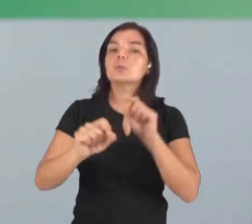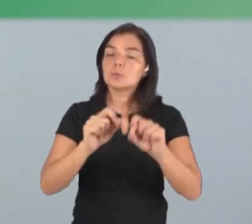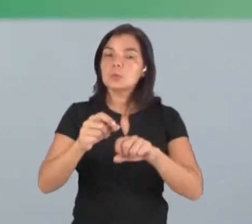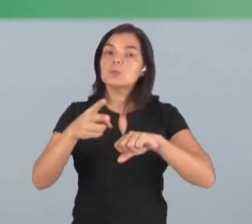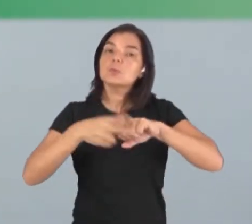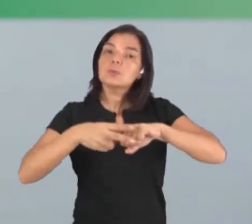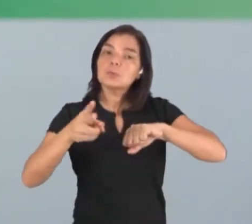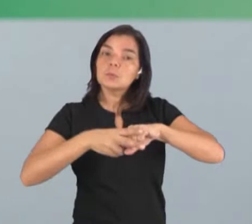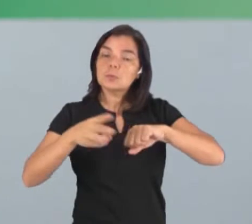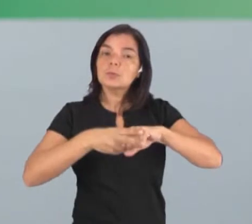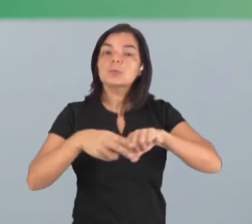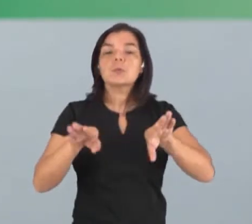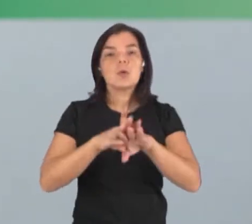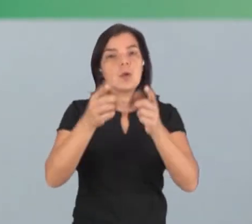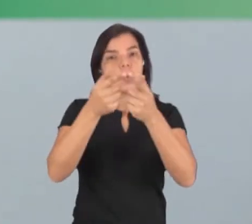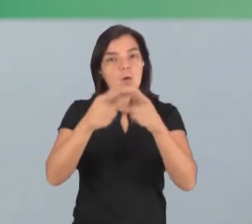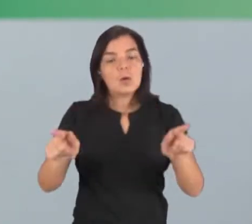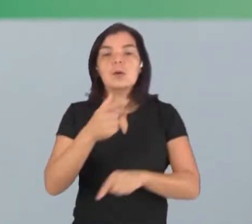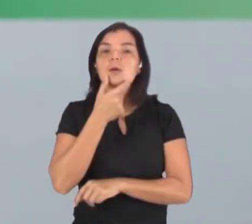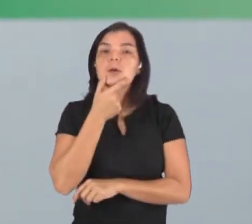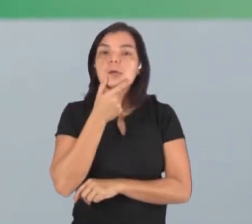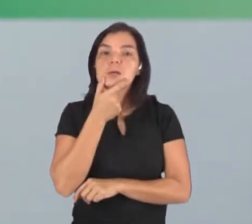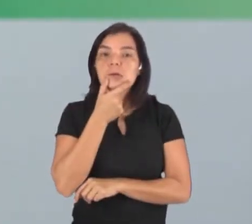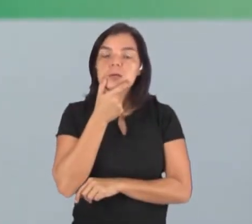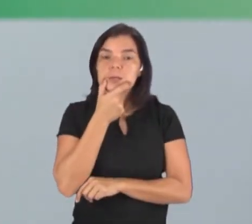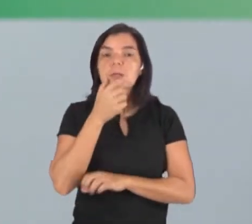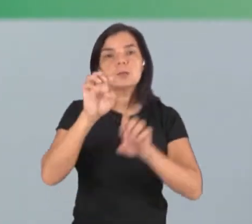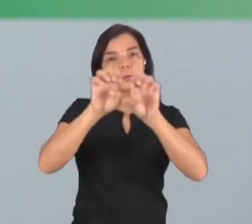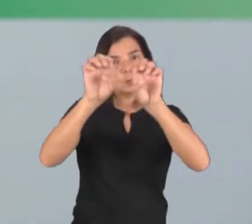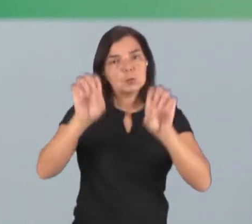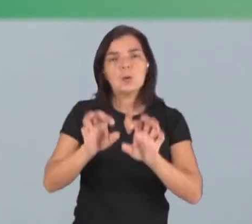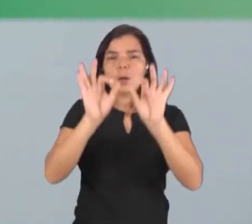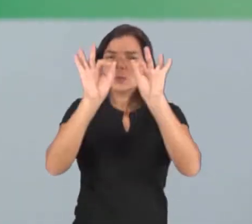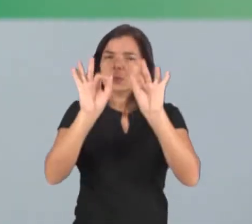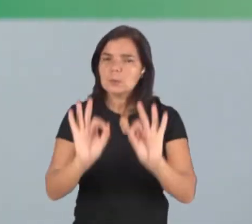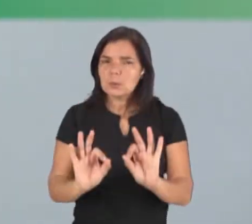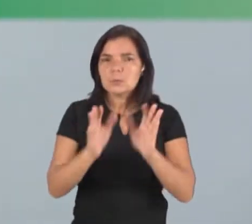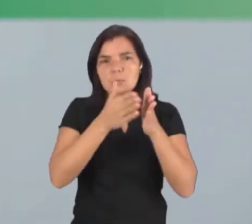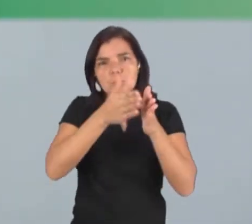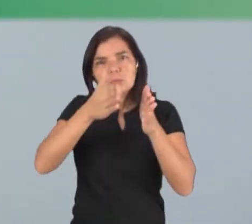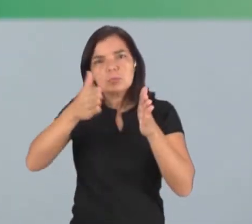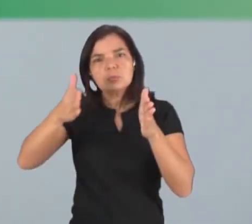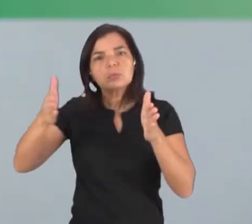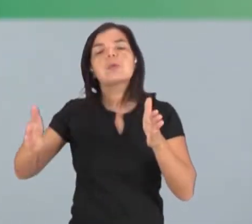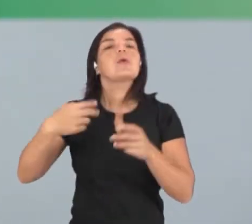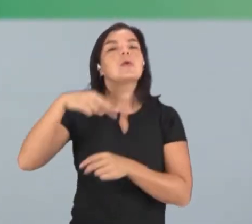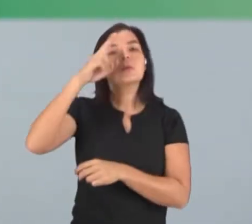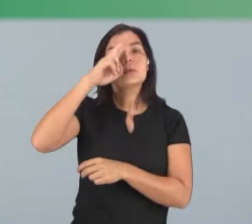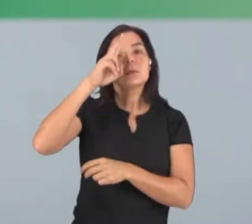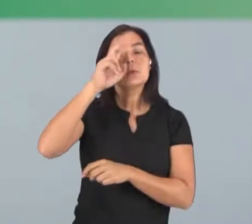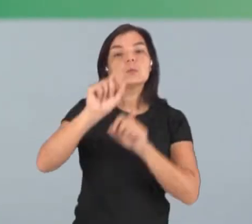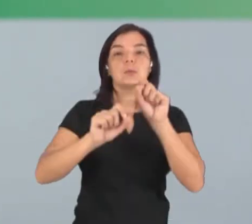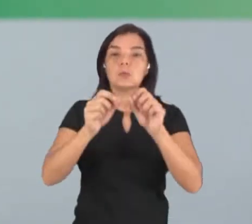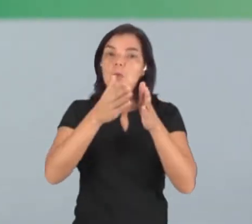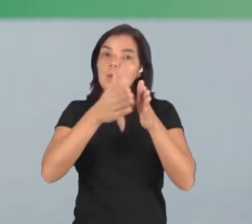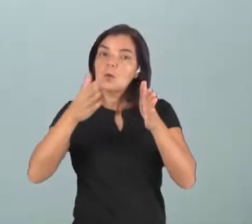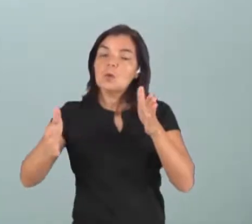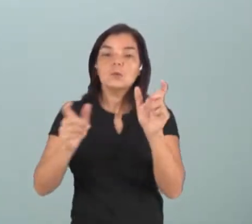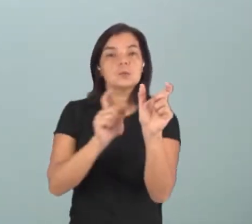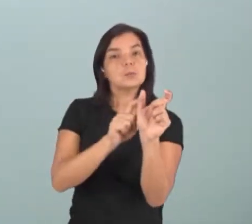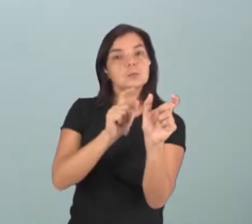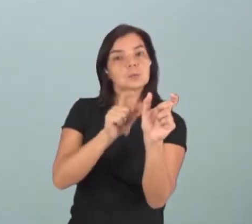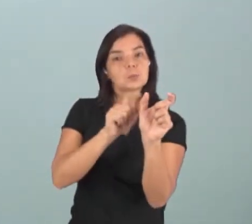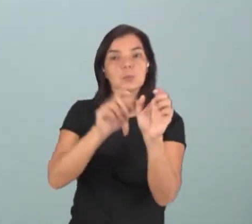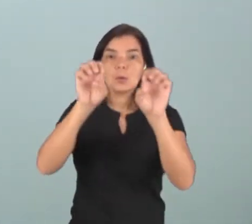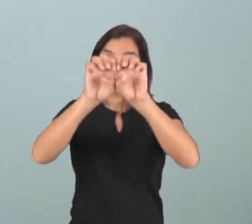tempos verbais e a gramática na língua inglesa, ela tem, claro, a sua estrutura certinha a ser seguida. E lembrando, pessoal, que a ordem das palavras